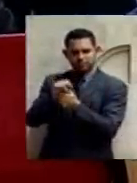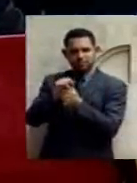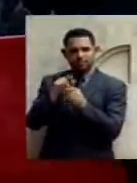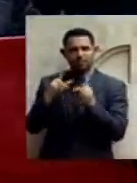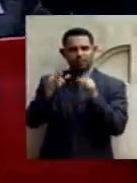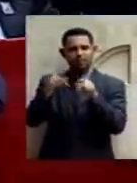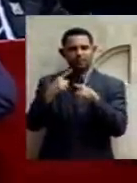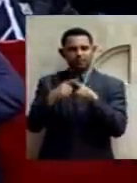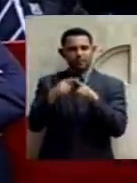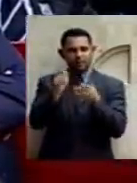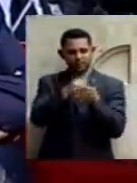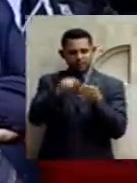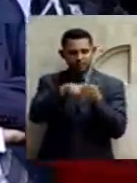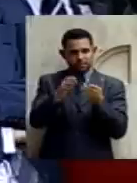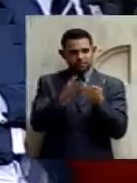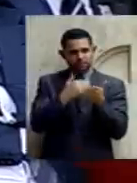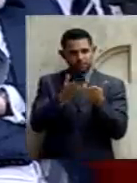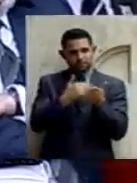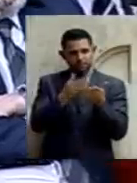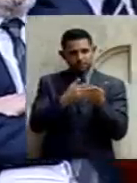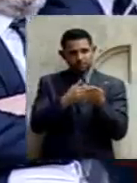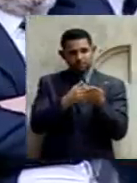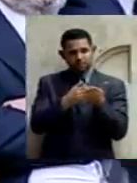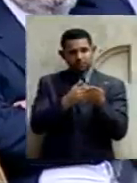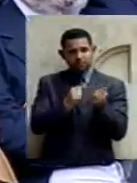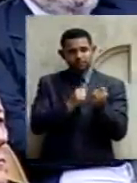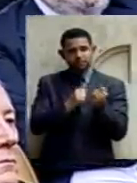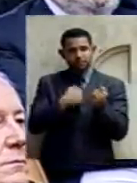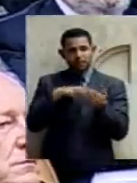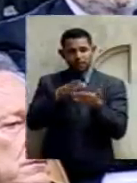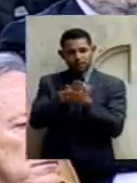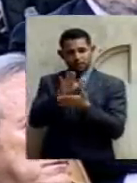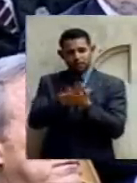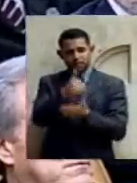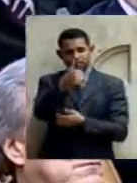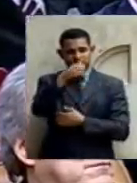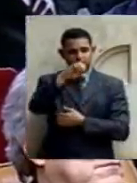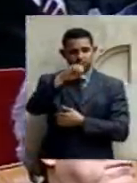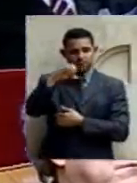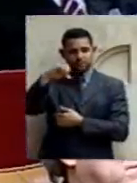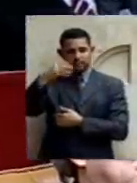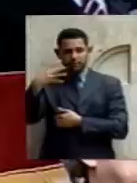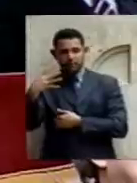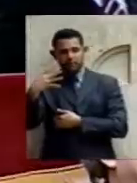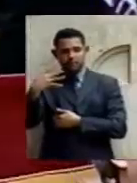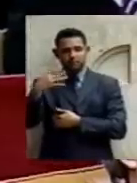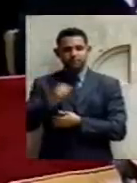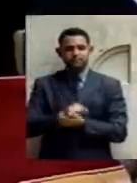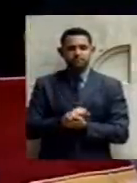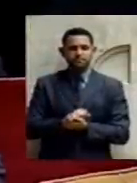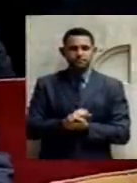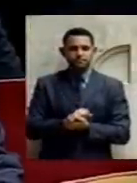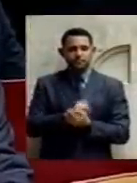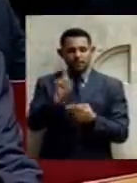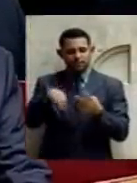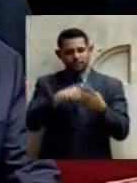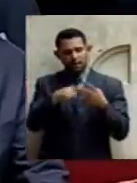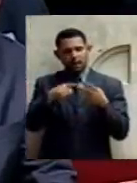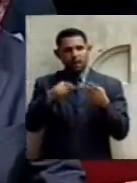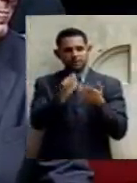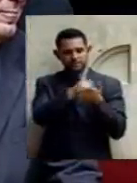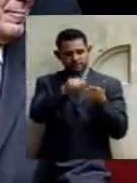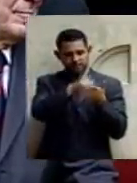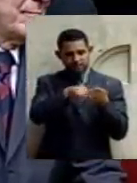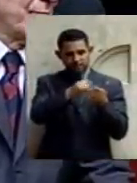La Cour Suprême dans le système politique brésilien, publicado em 1994, além de autor